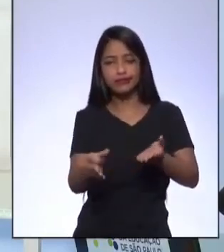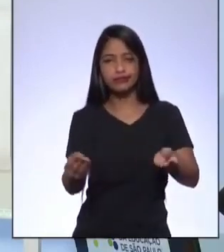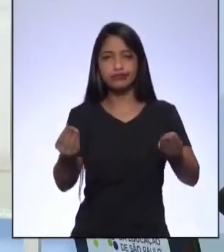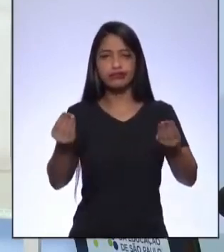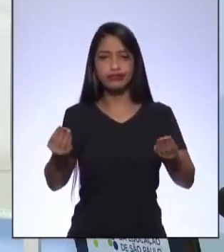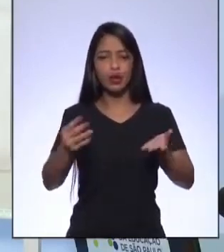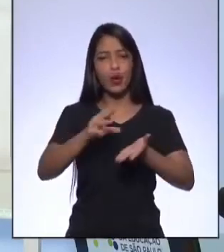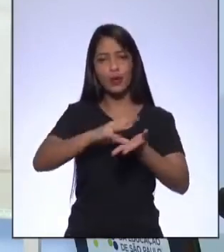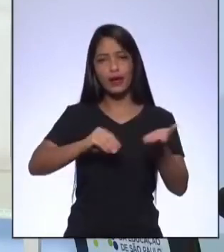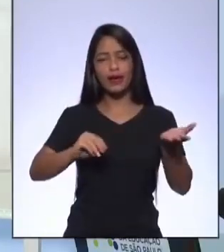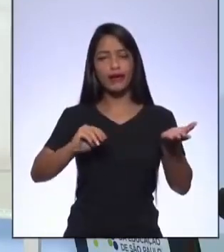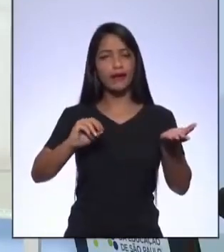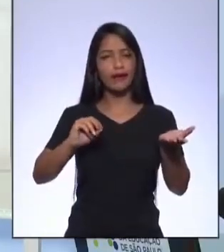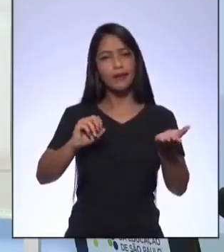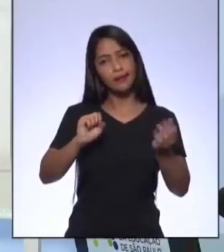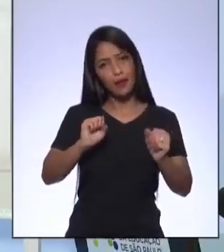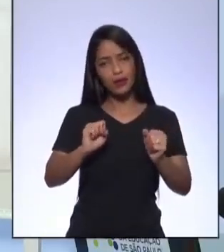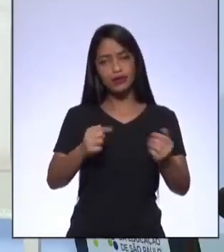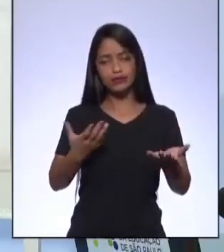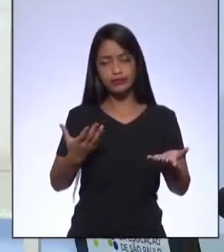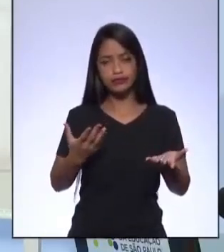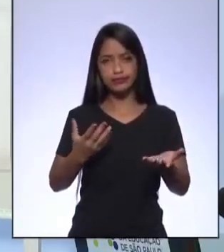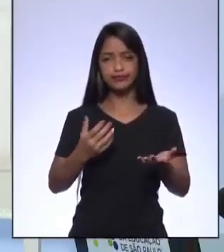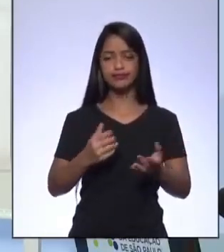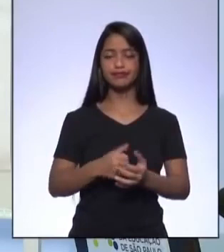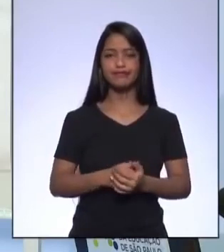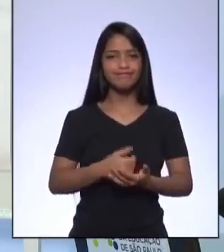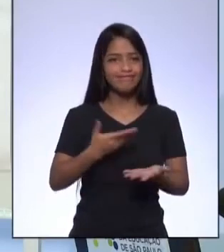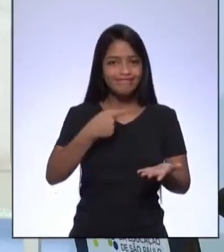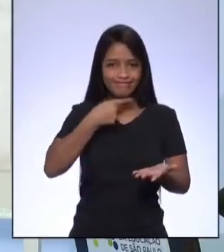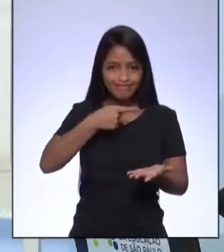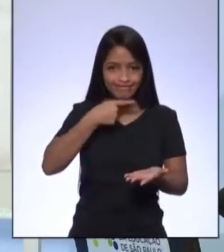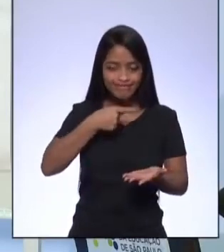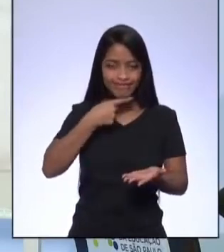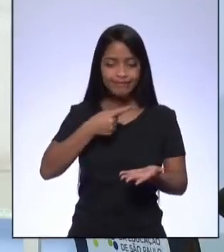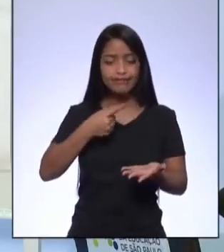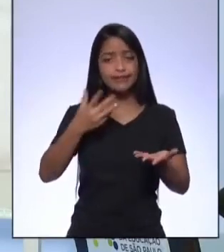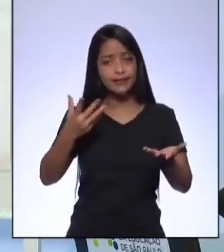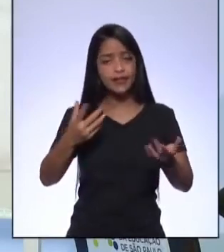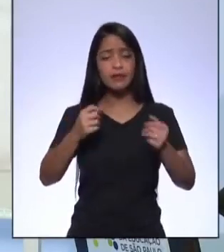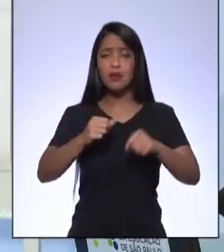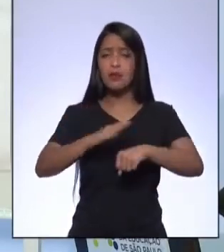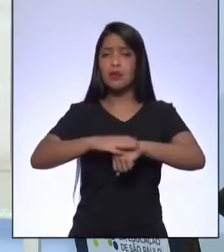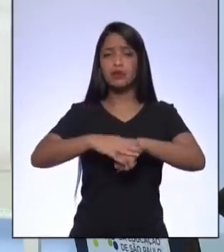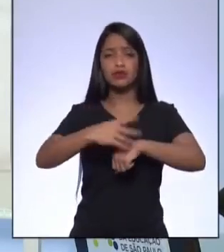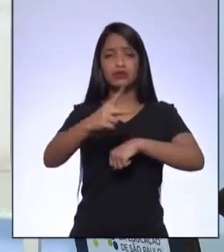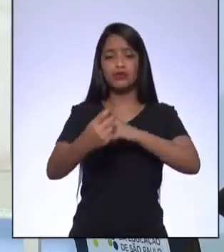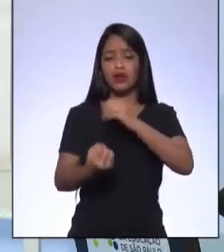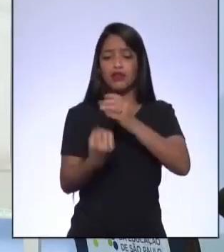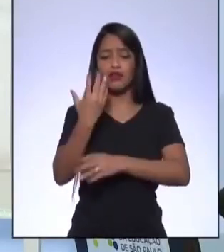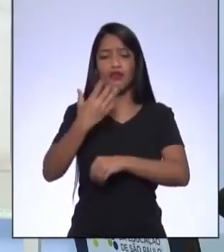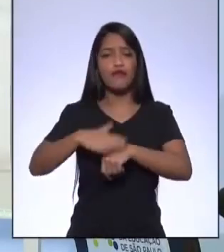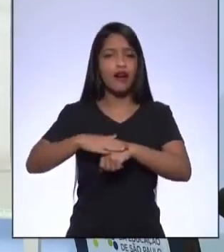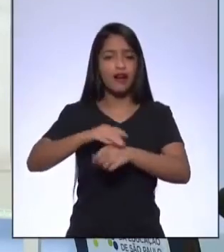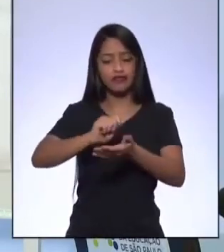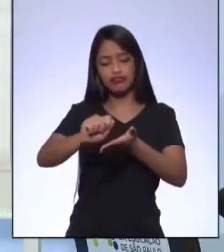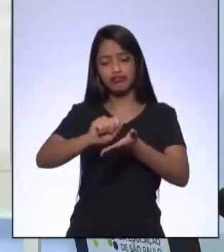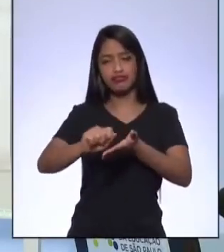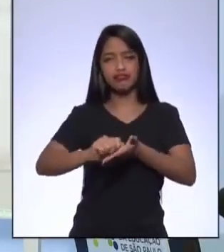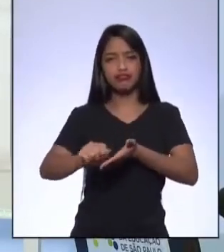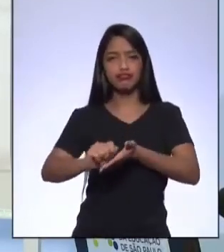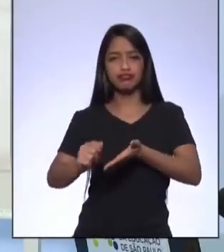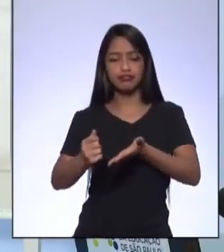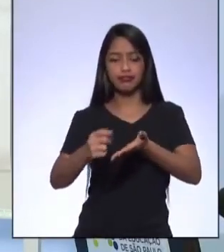para construir sempre em cima dela, seria legal. Mas se não der também, é até interessante você ficar fazer algumas vezes o